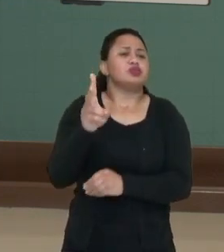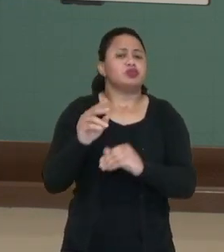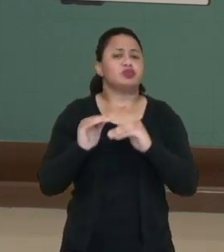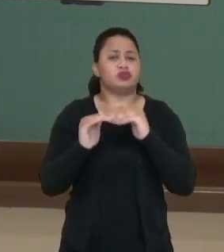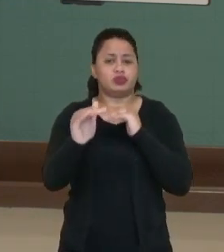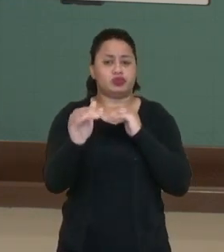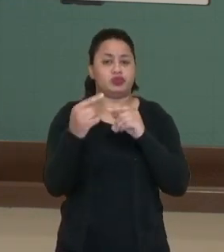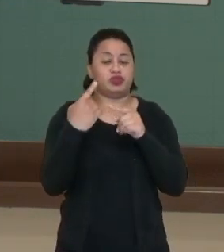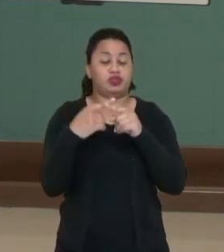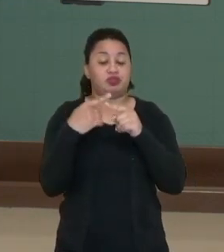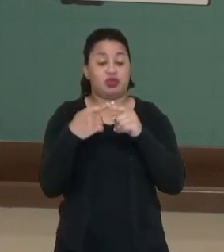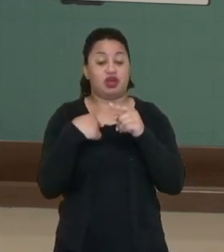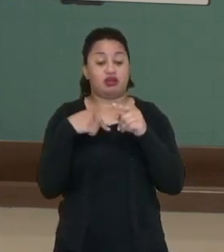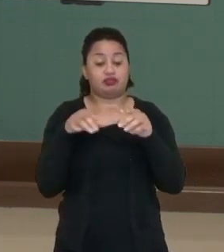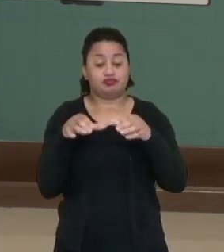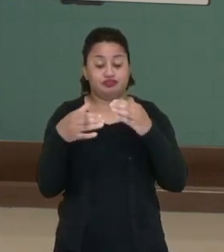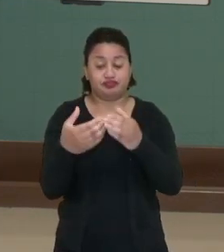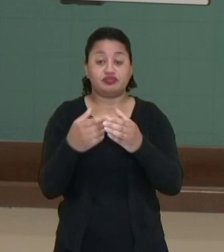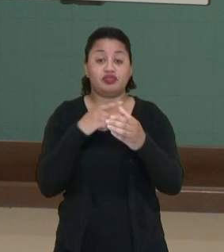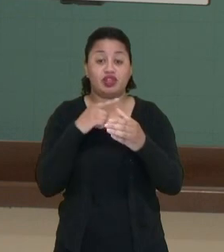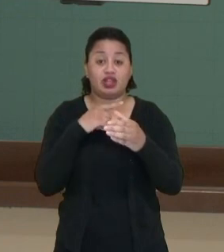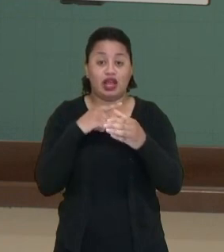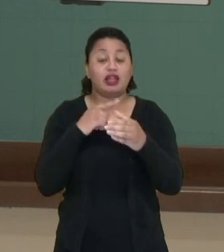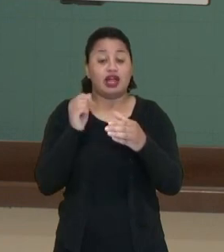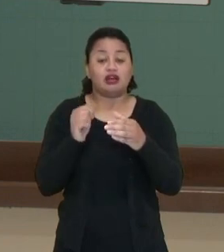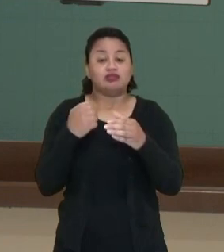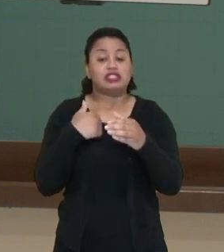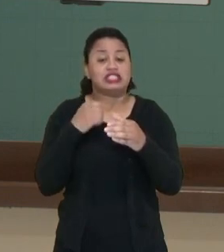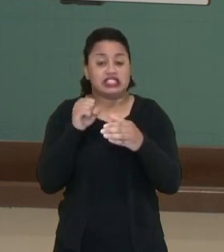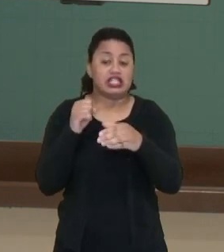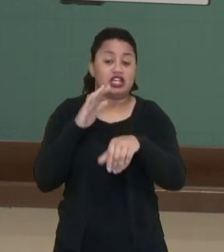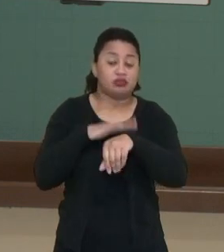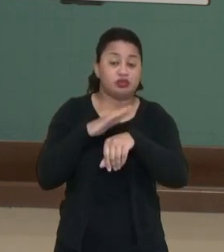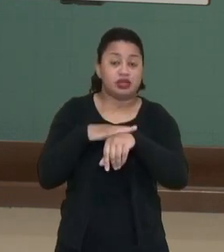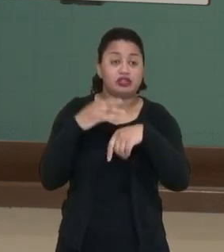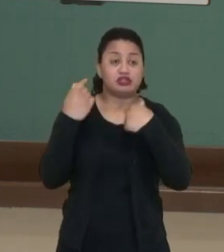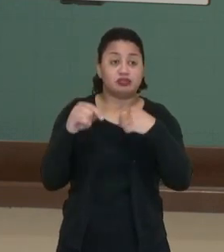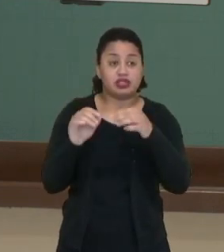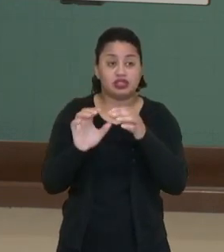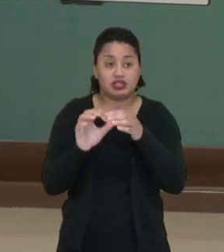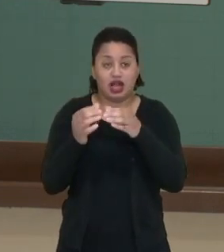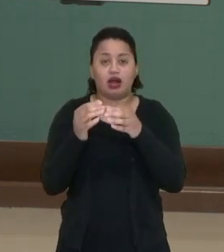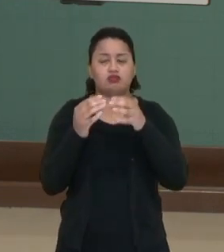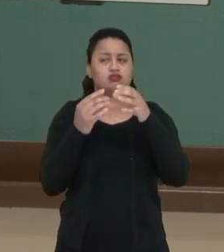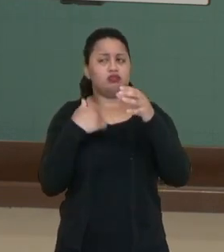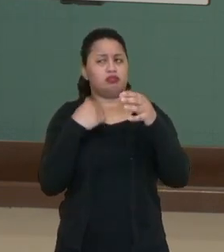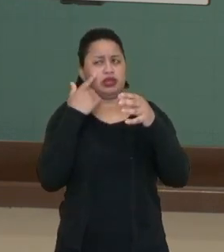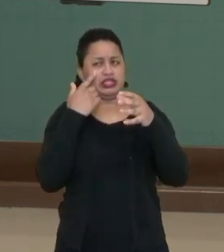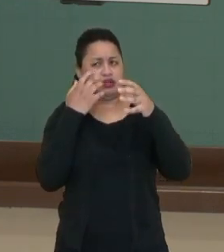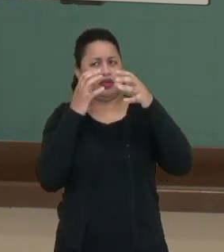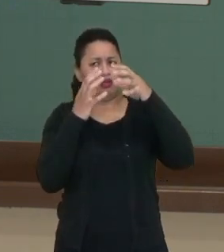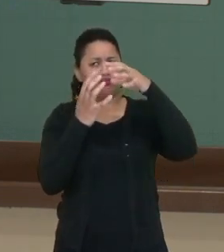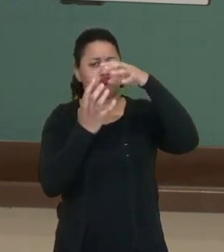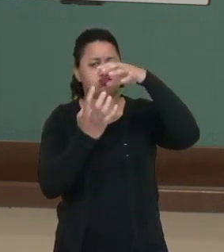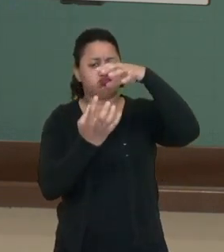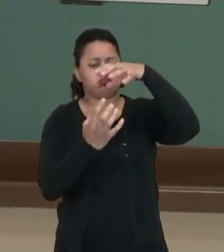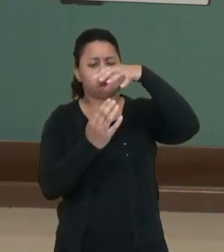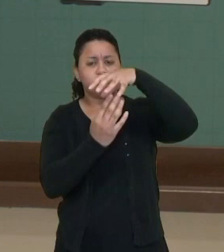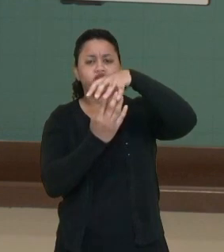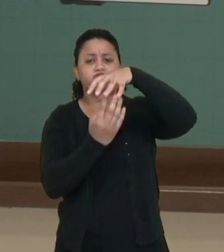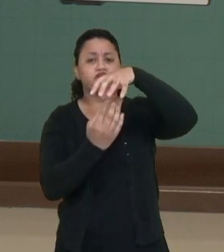de um aquecedor, que ele pode ser acionado em algum momento, se o ar internamente dele vir a